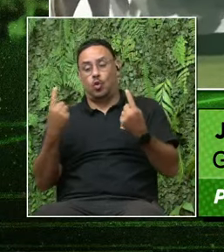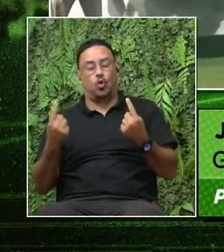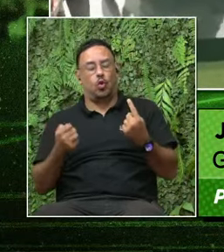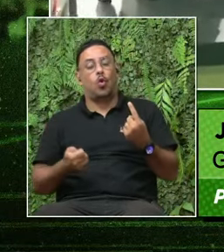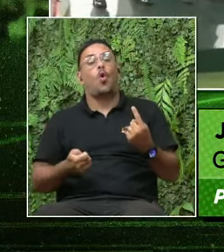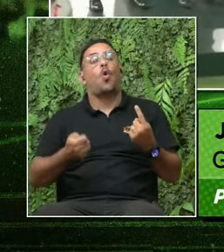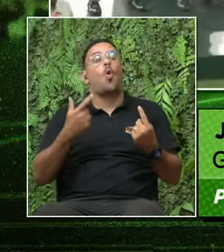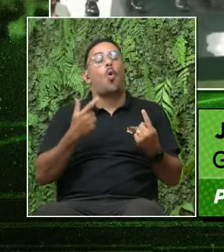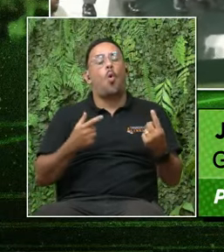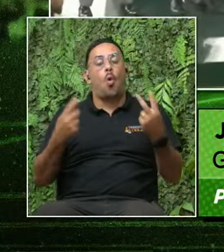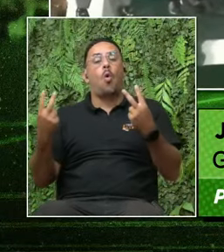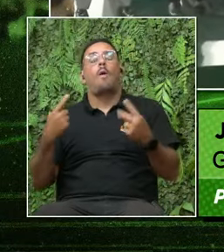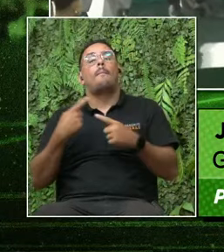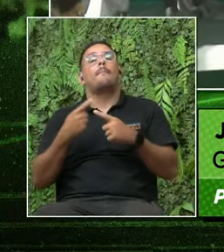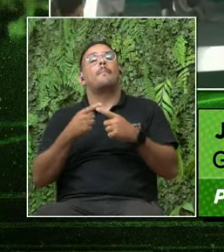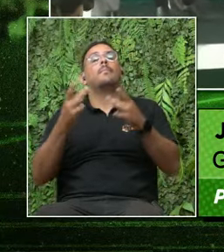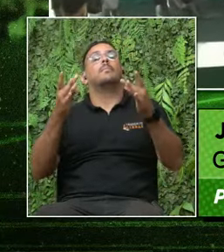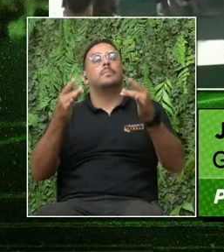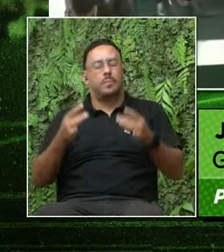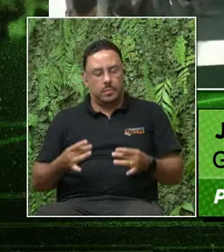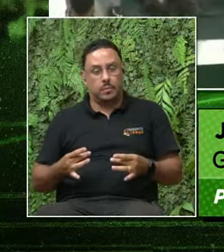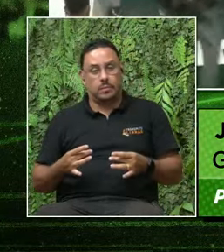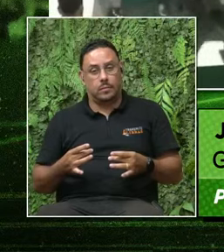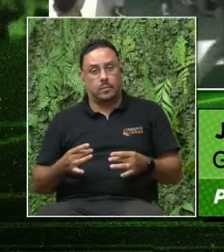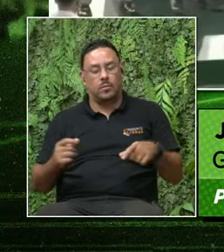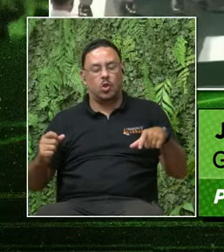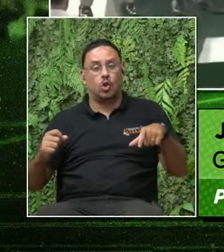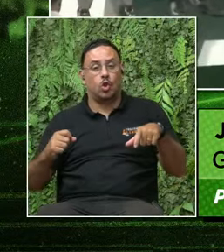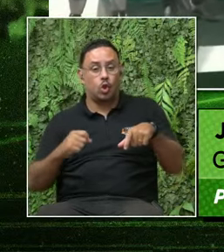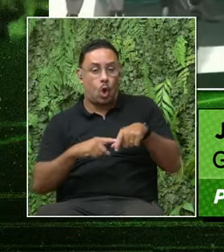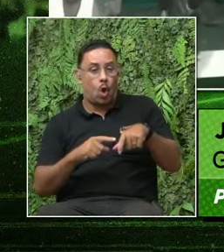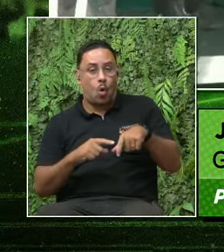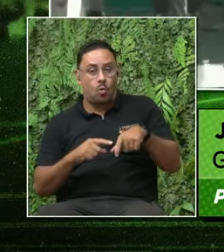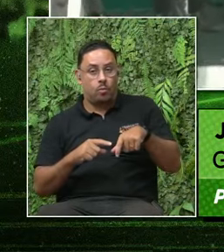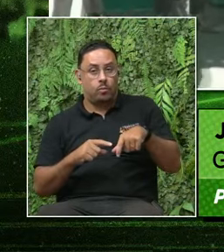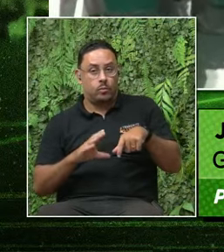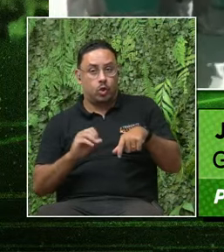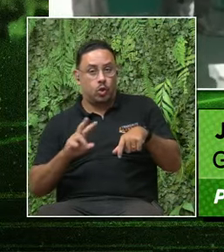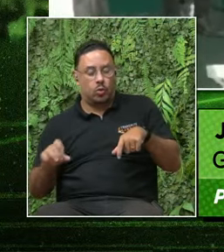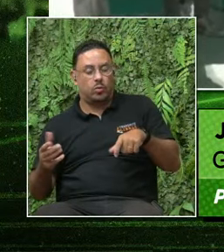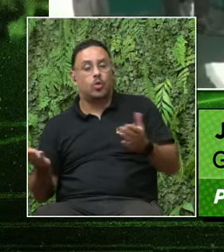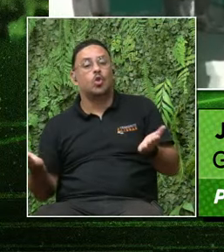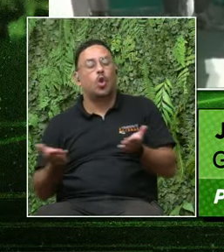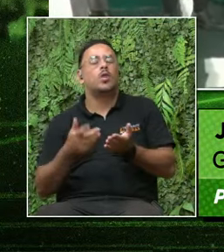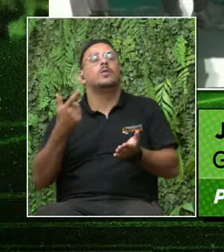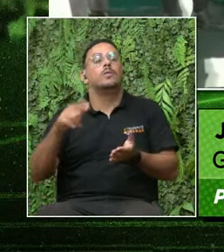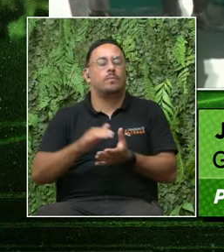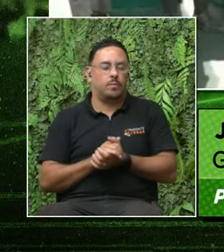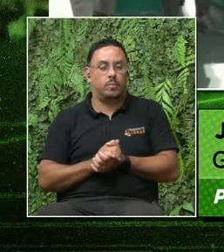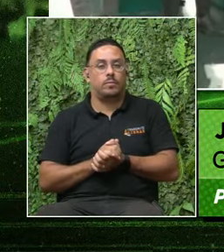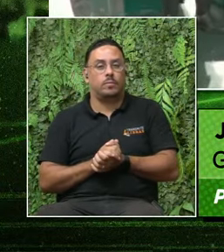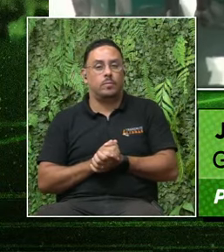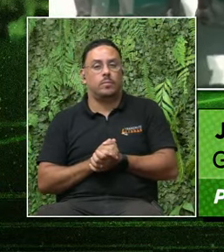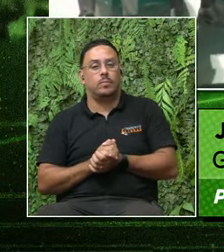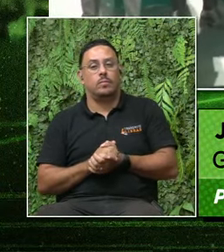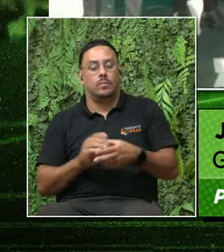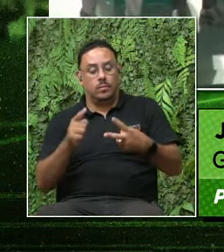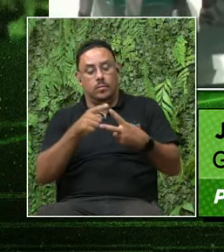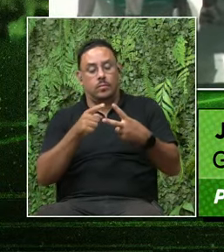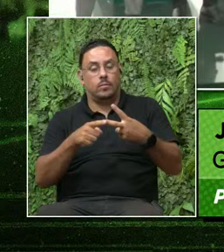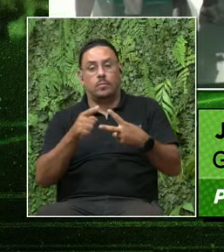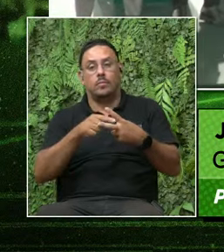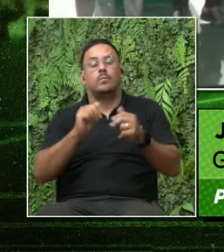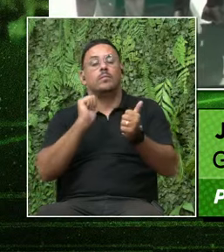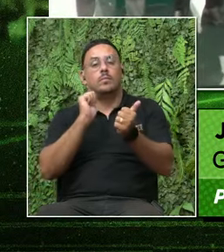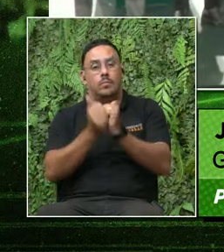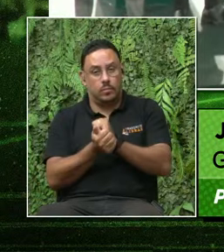na arena MRV por causa do detalhe do lance do gol contra a mesma coisa aconteceu aqui hoje são do dois jogadores